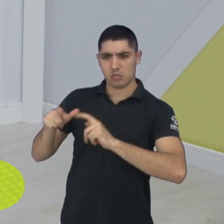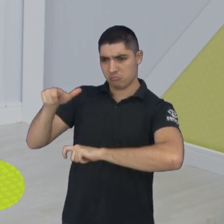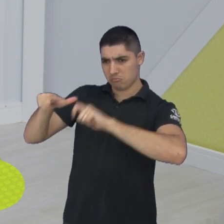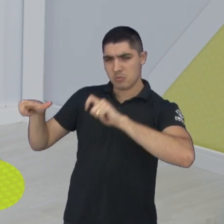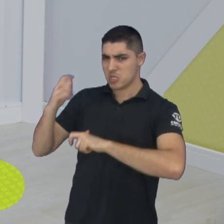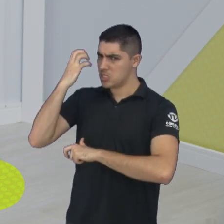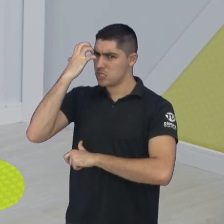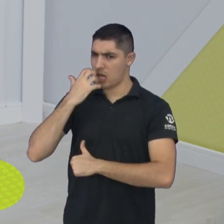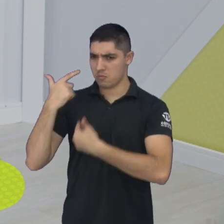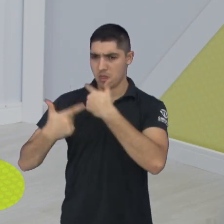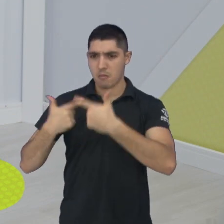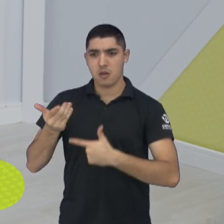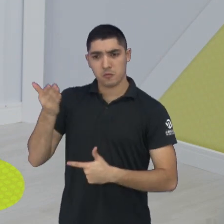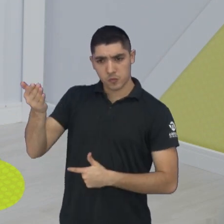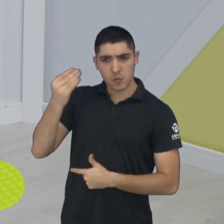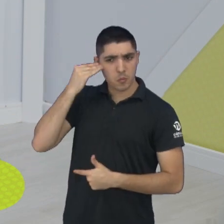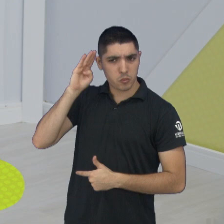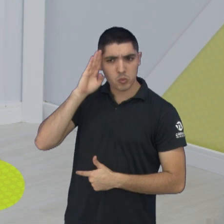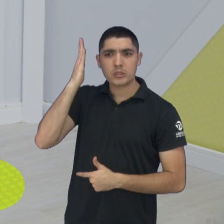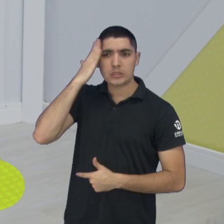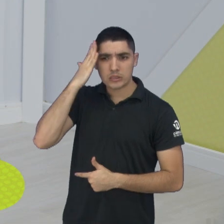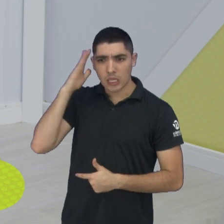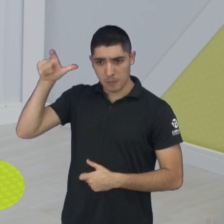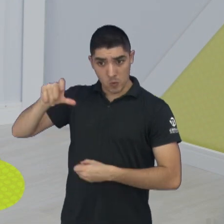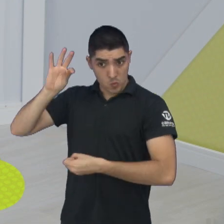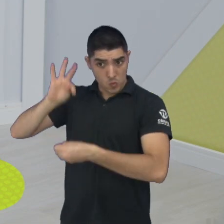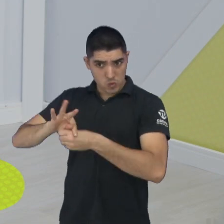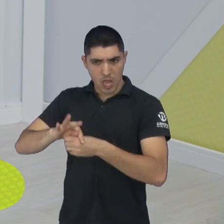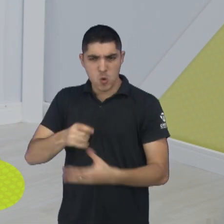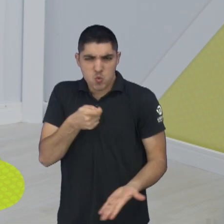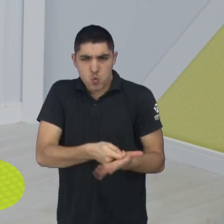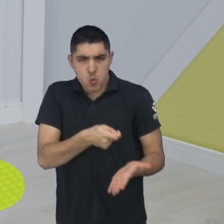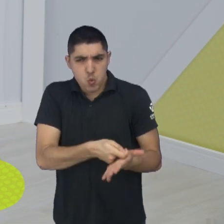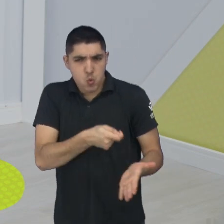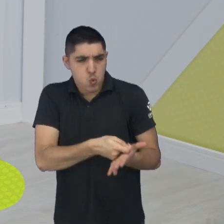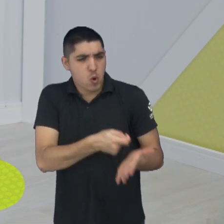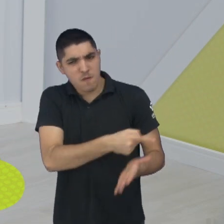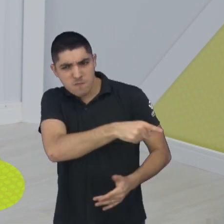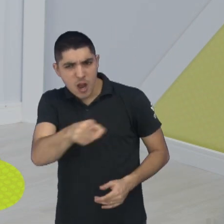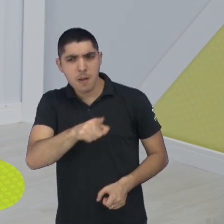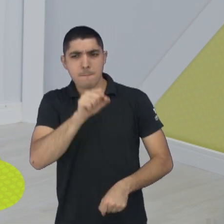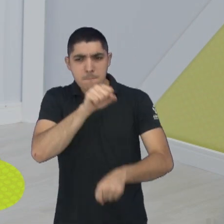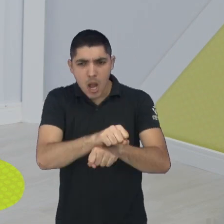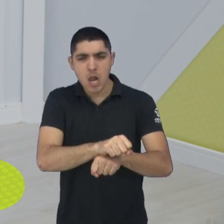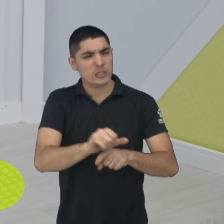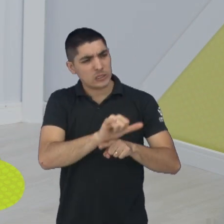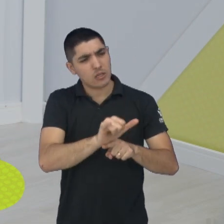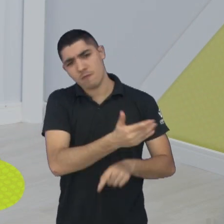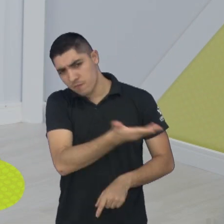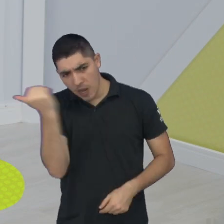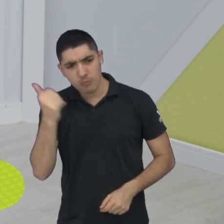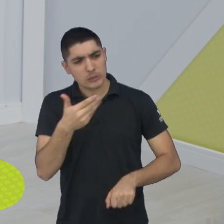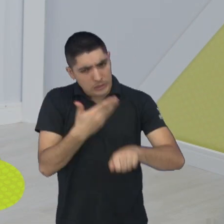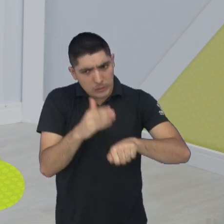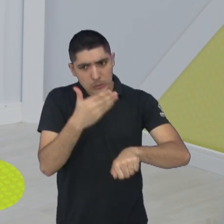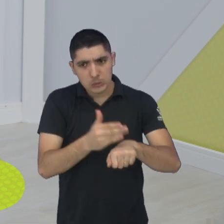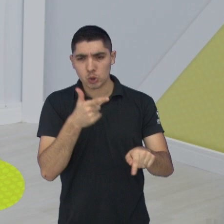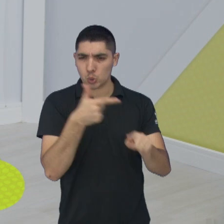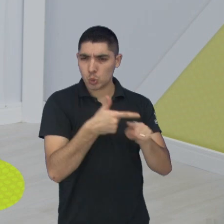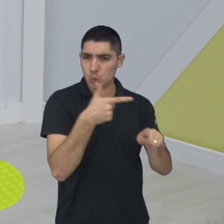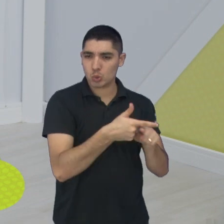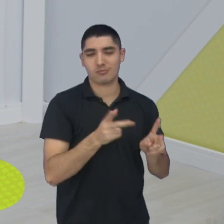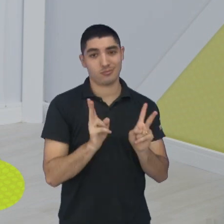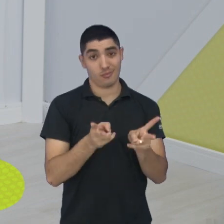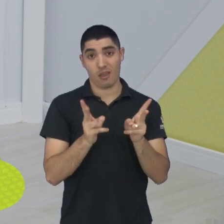focado. Você que vai direto nos treinos lá, você vê como é que ele pega no pé da rapaziada, para treino, xinga os caras do jeito que tem que ser feito mesmo. Então a gente